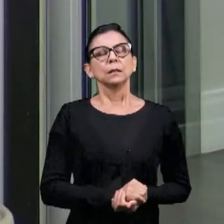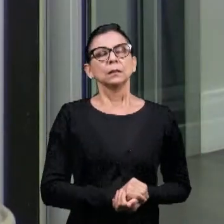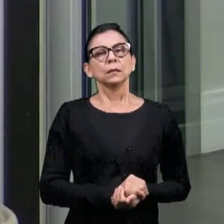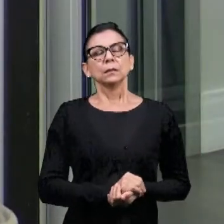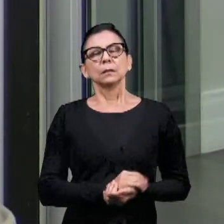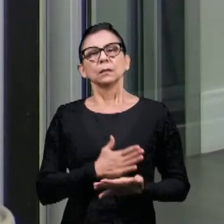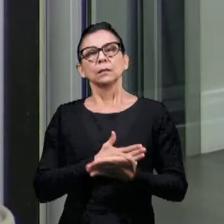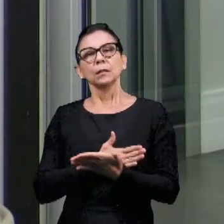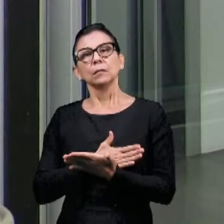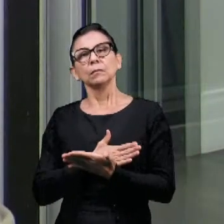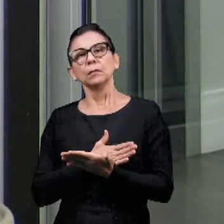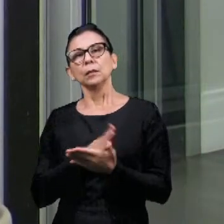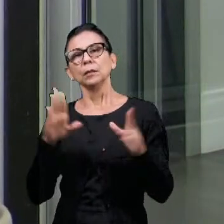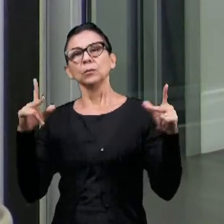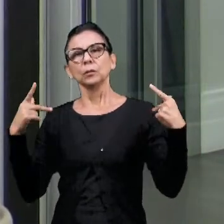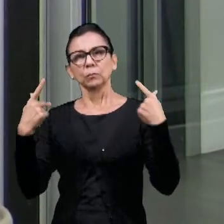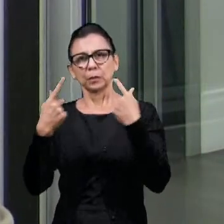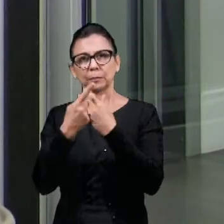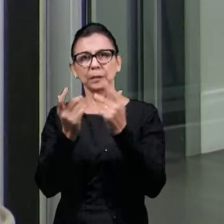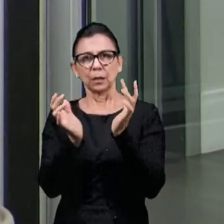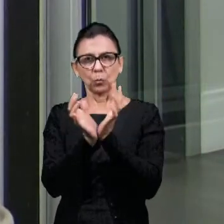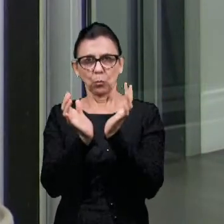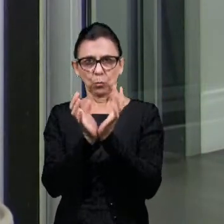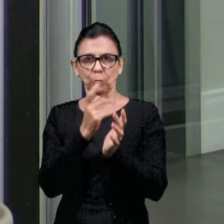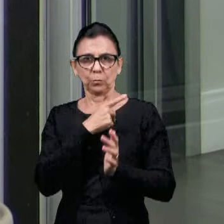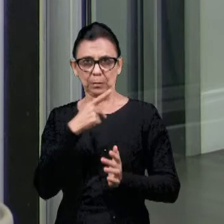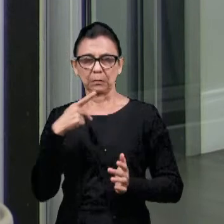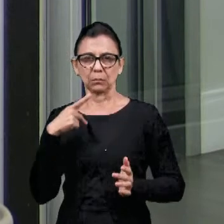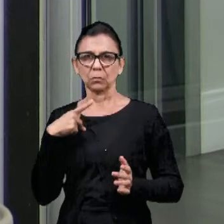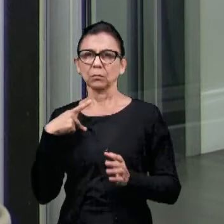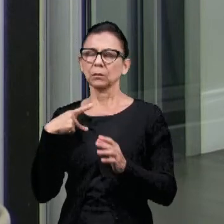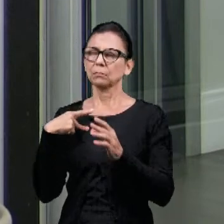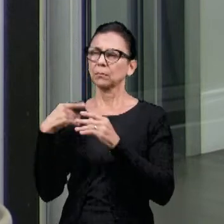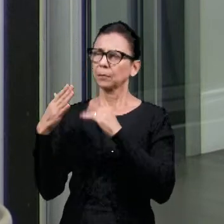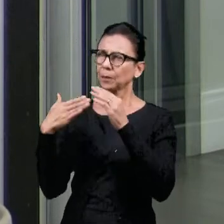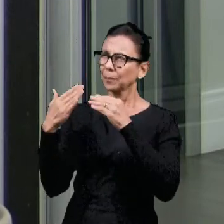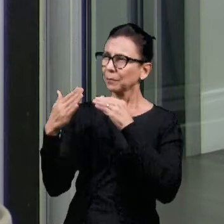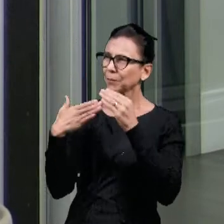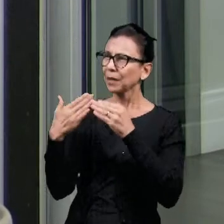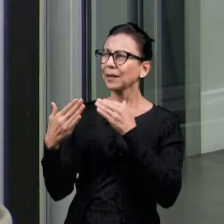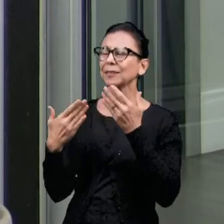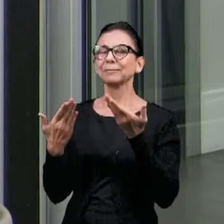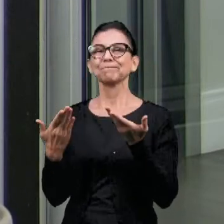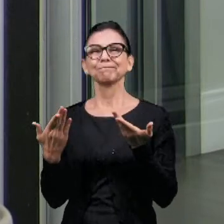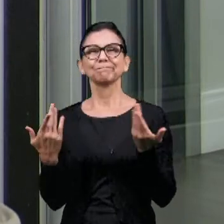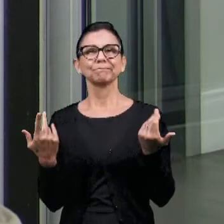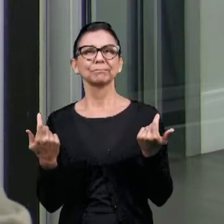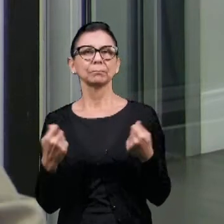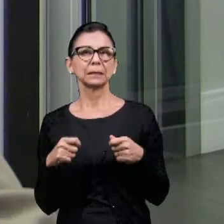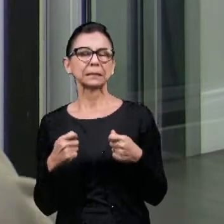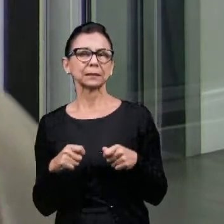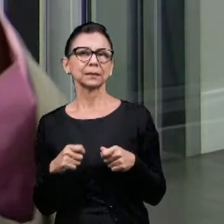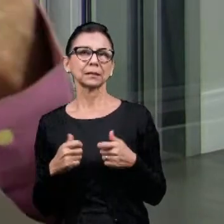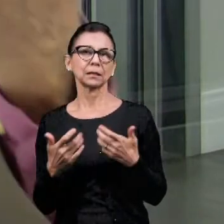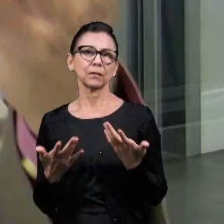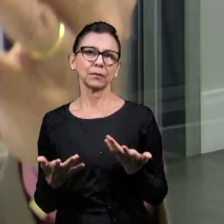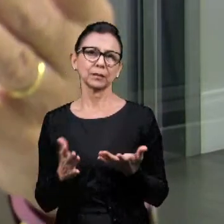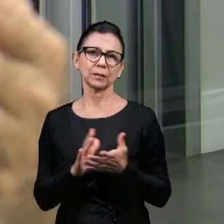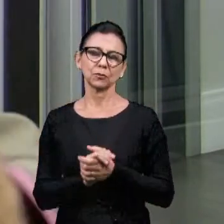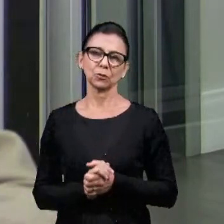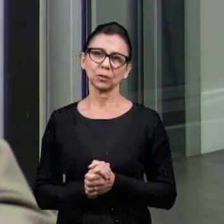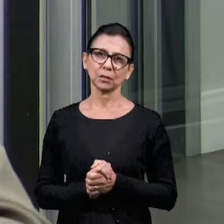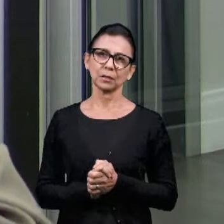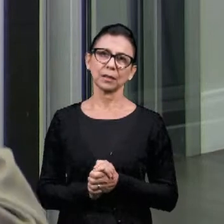companheiro no presbitério, alguma coisa. Eu precisava de ter uma renda